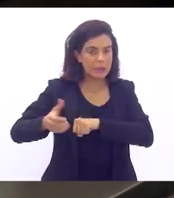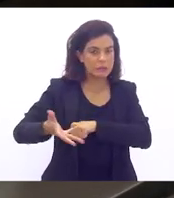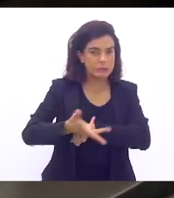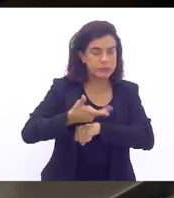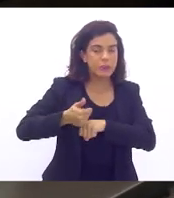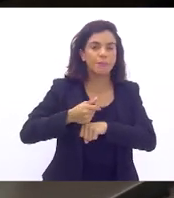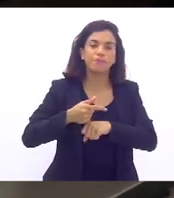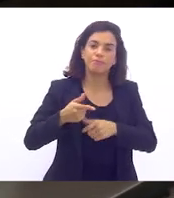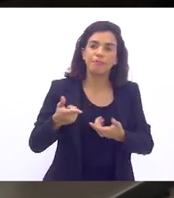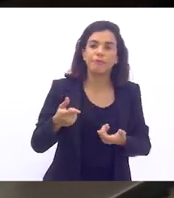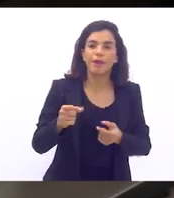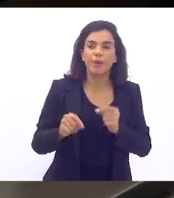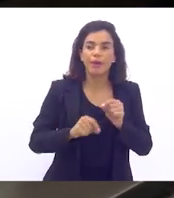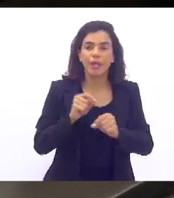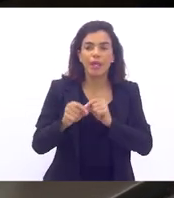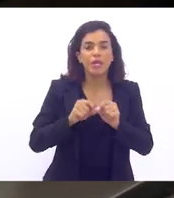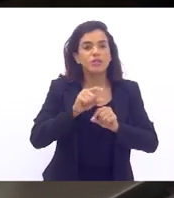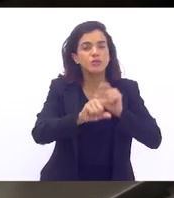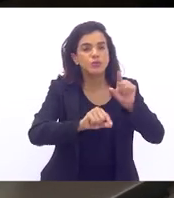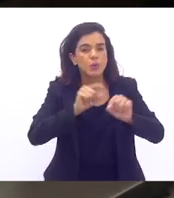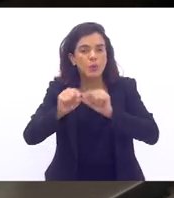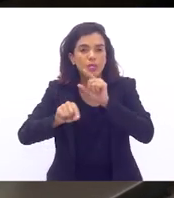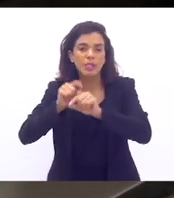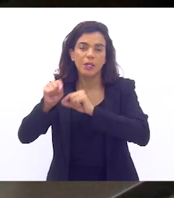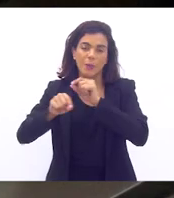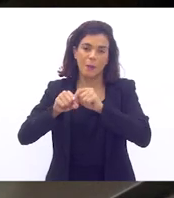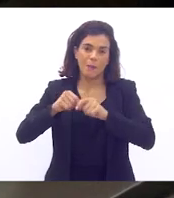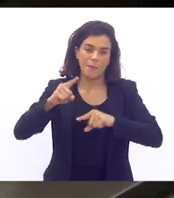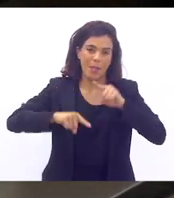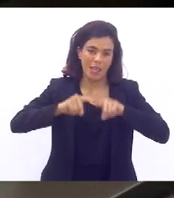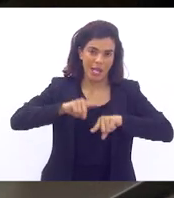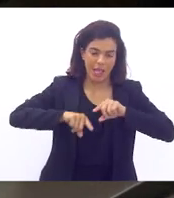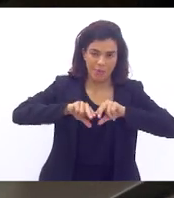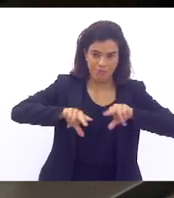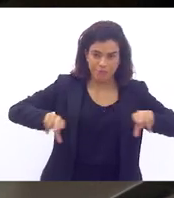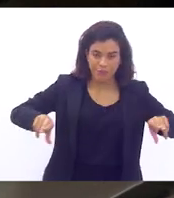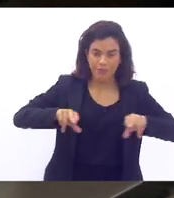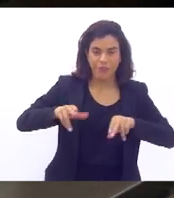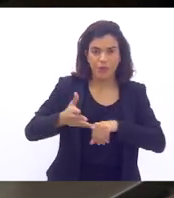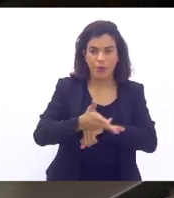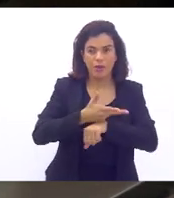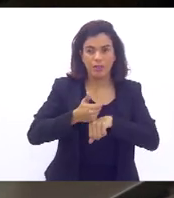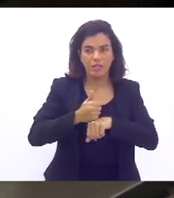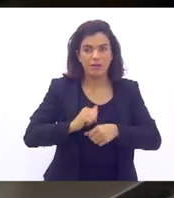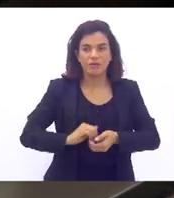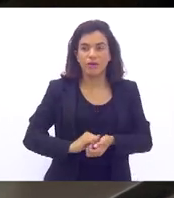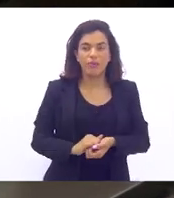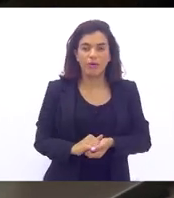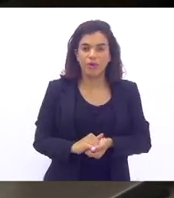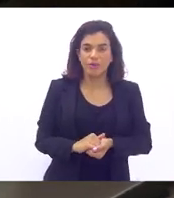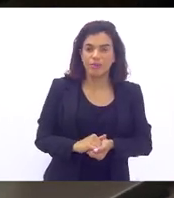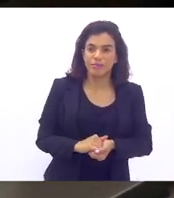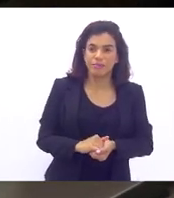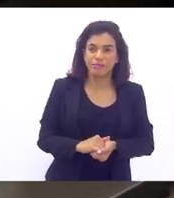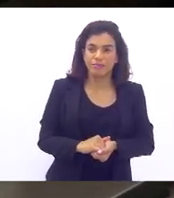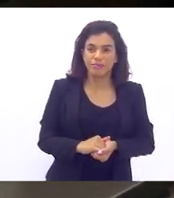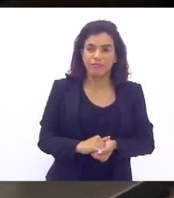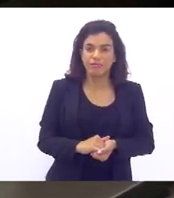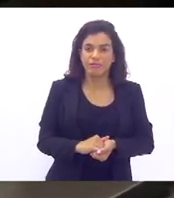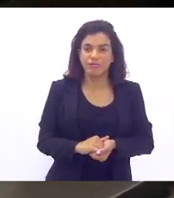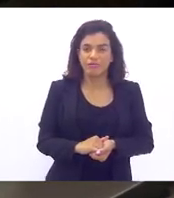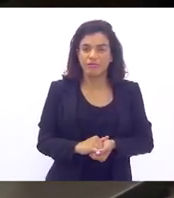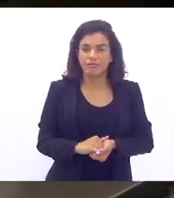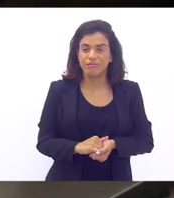que sejam realmente escolhidos materiais de qualidade para que a gente possa oferecer o melhor para os nossos pacientes obrigada